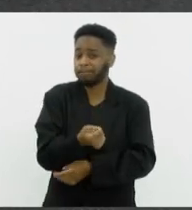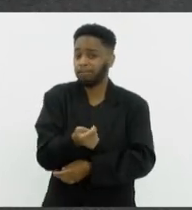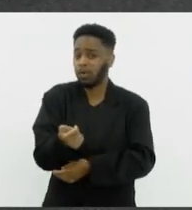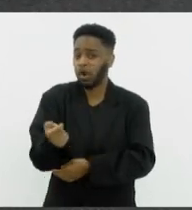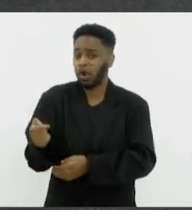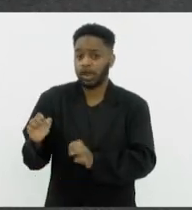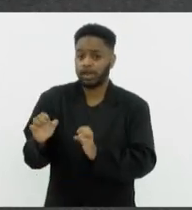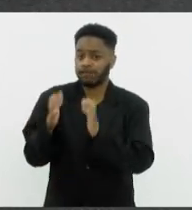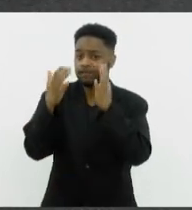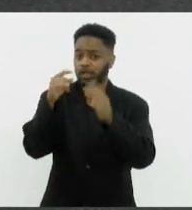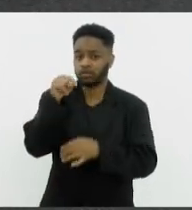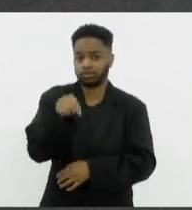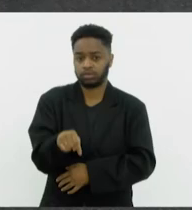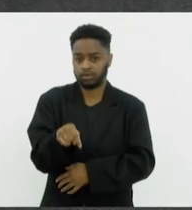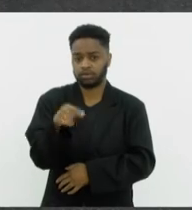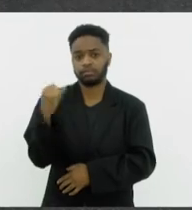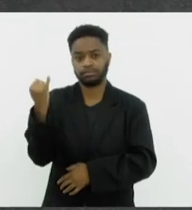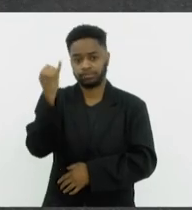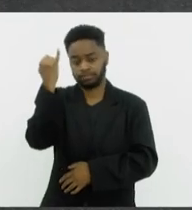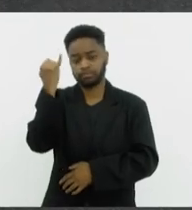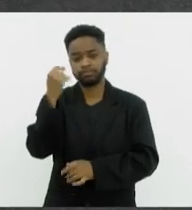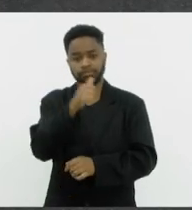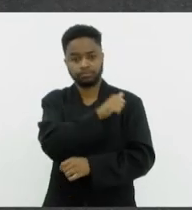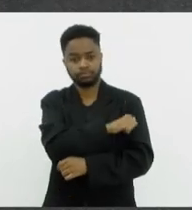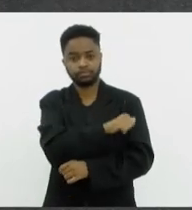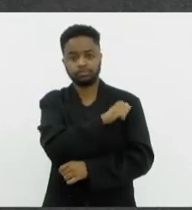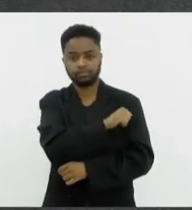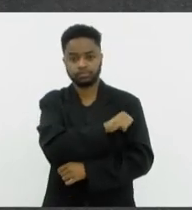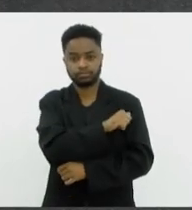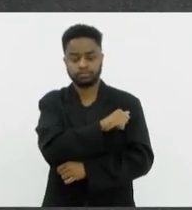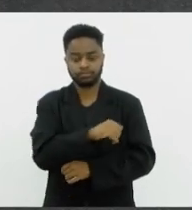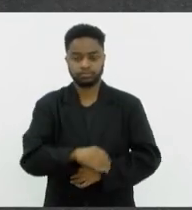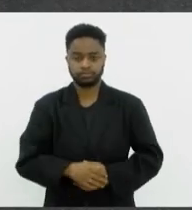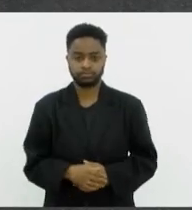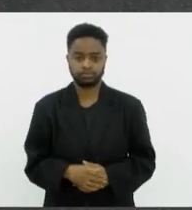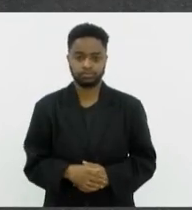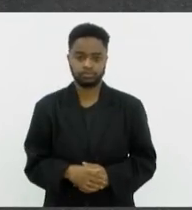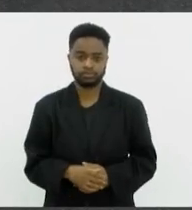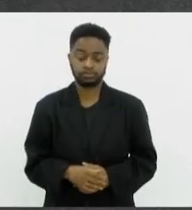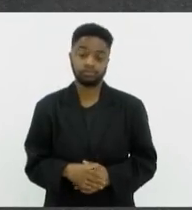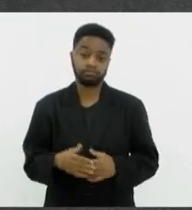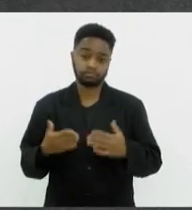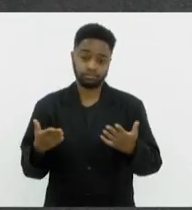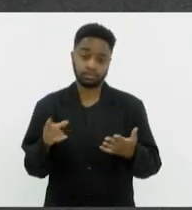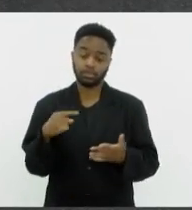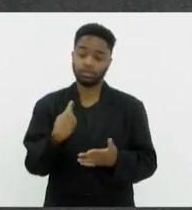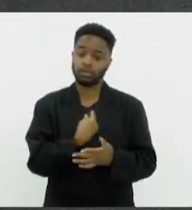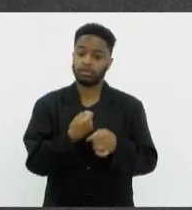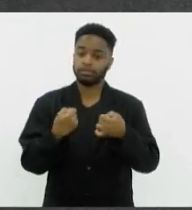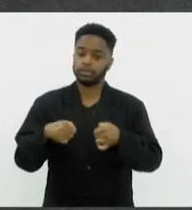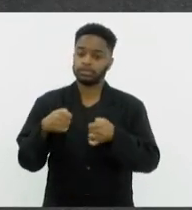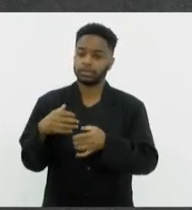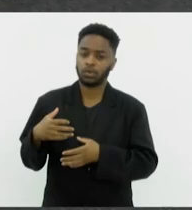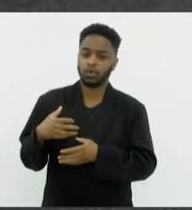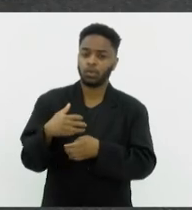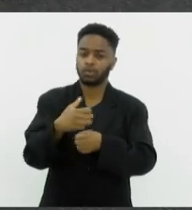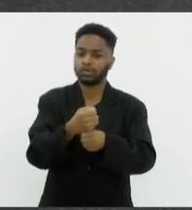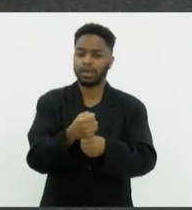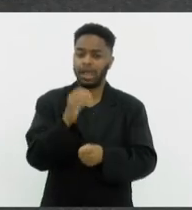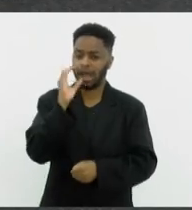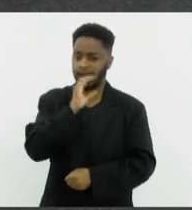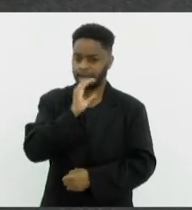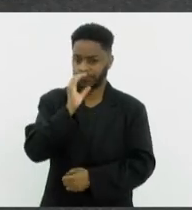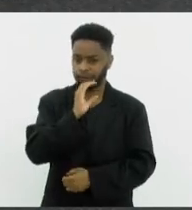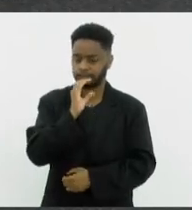evento de grande porte no Rio de Janeiro. E a gente precisa fazer uma conta básica e